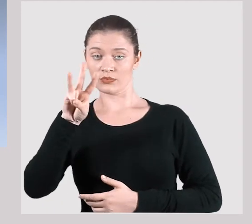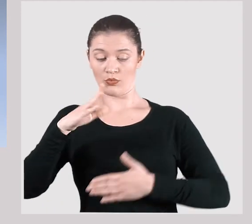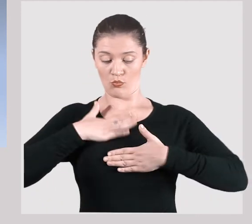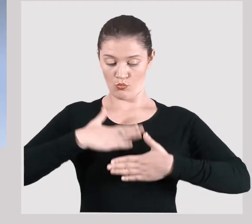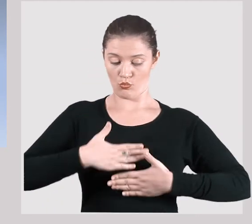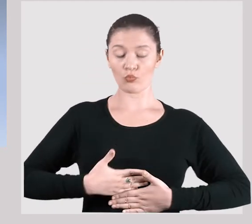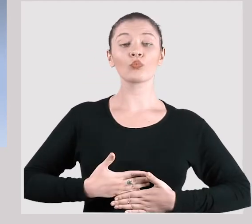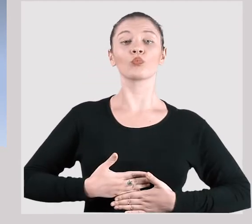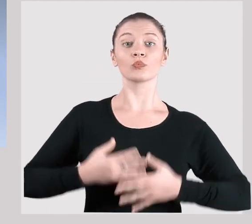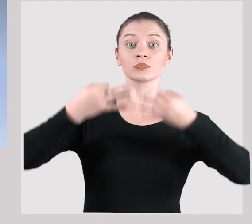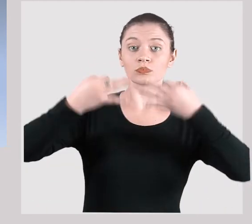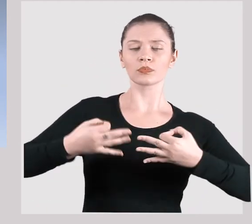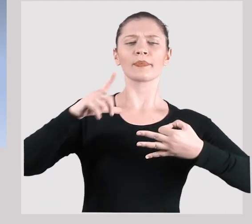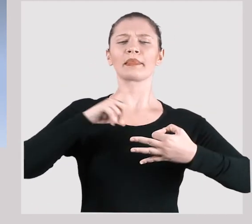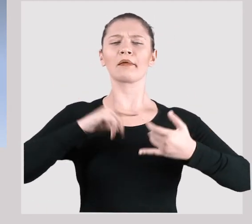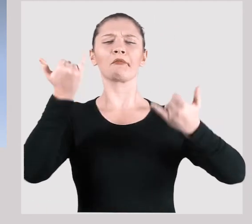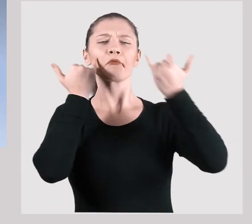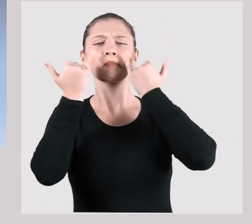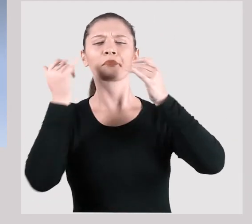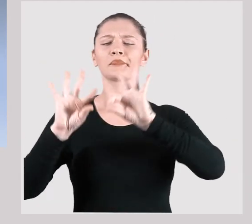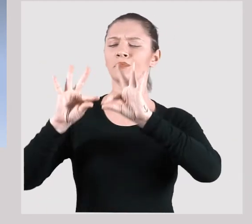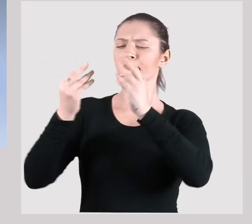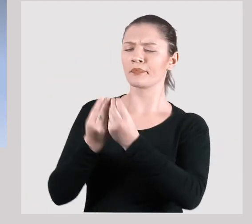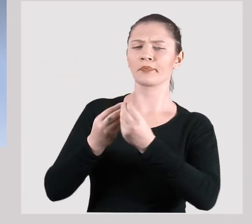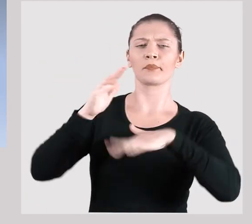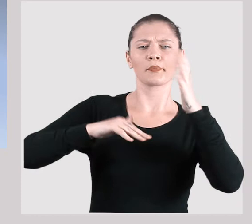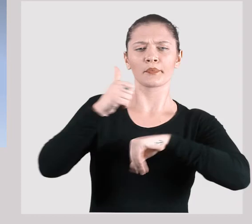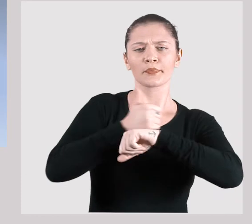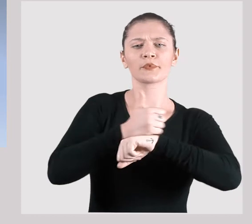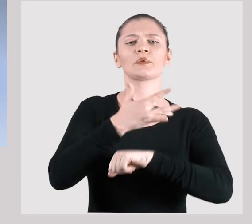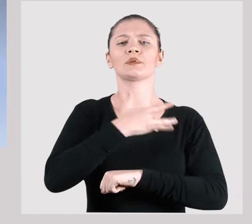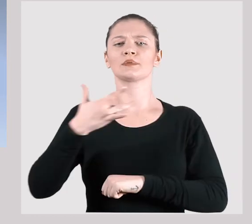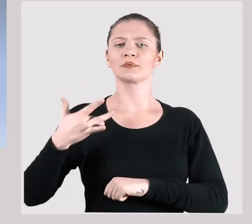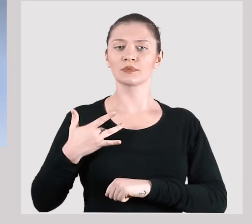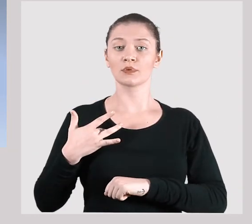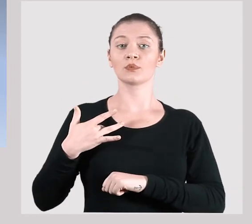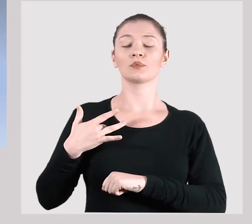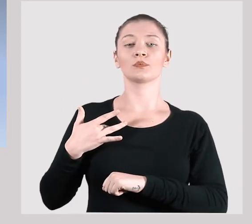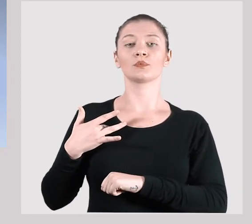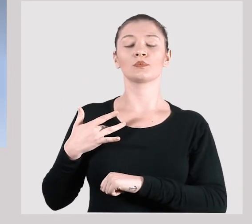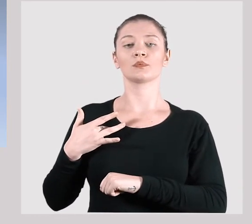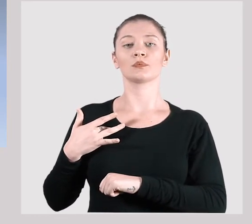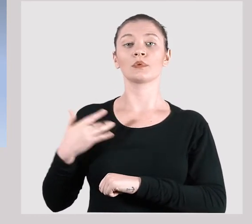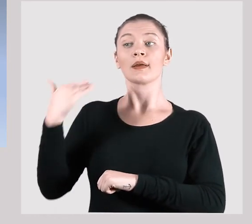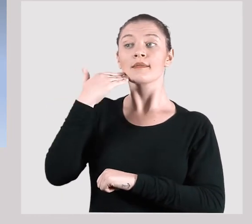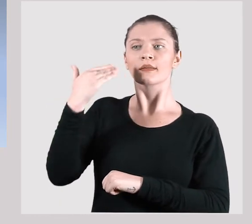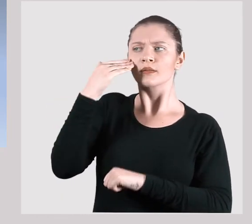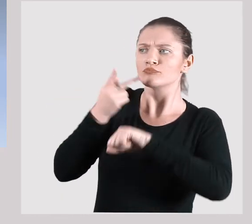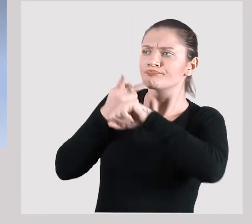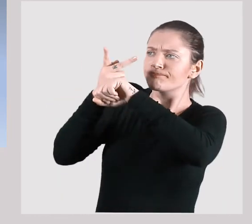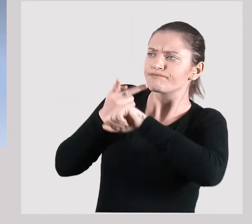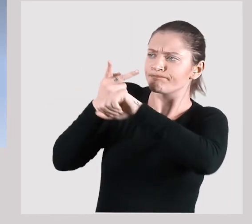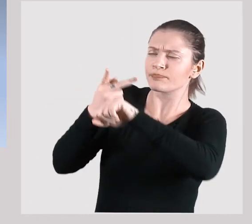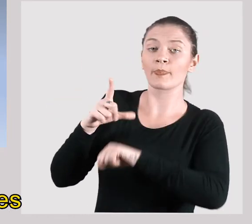tem todas as informações, os pais, os profissionais de saúde, né, os adolescentes, e procurem informações ali,